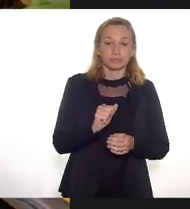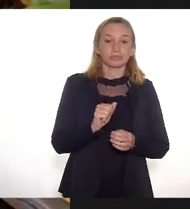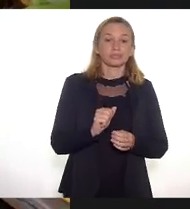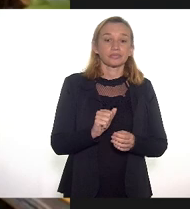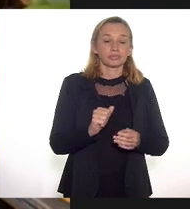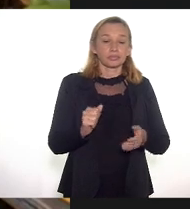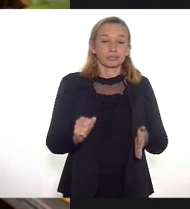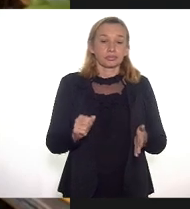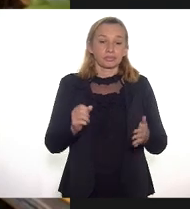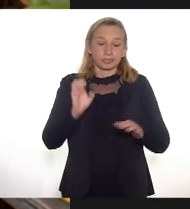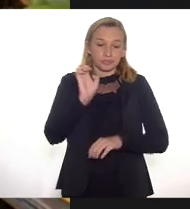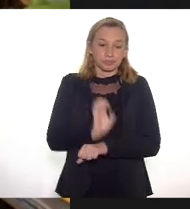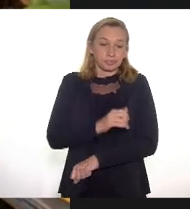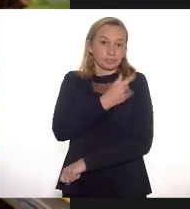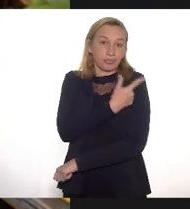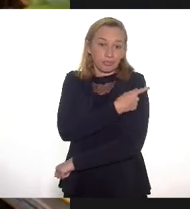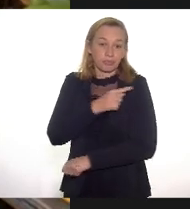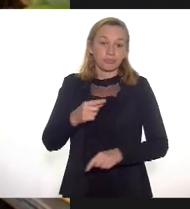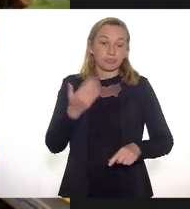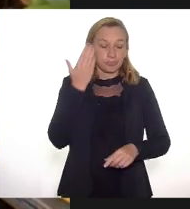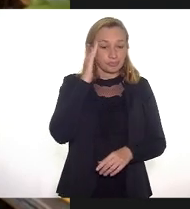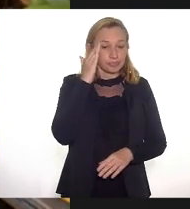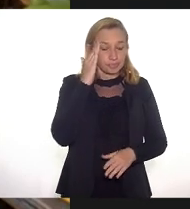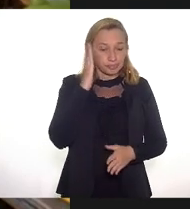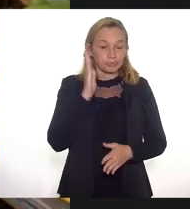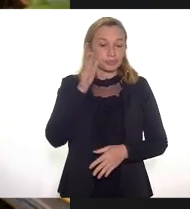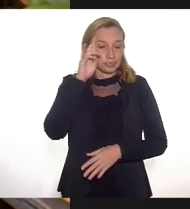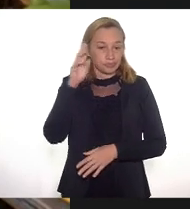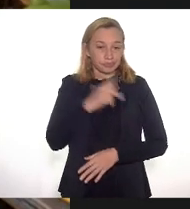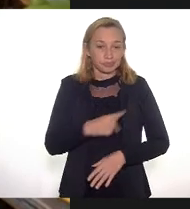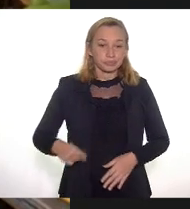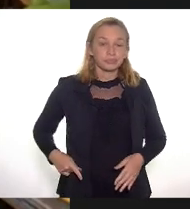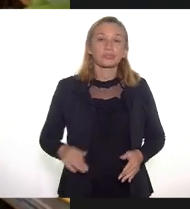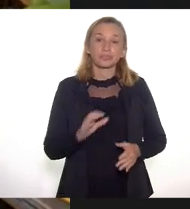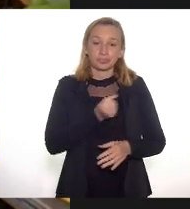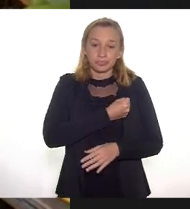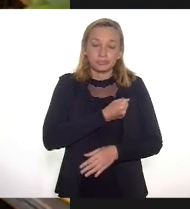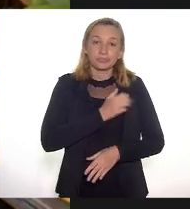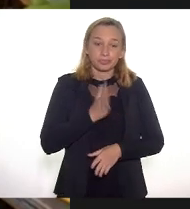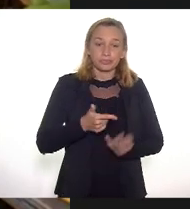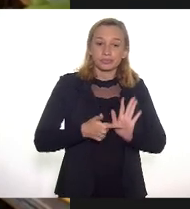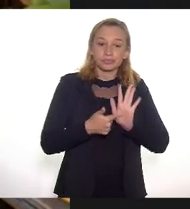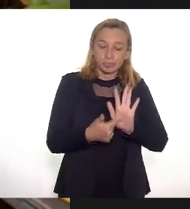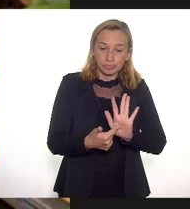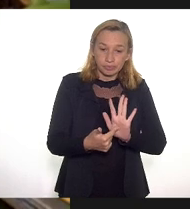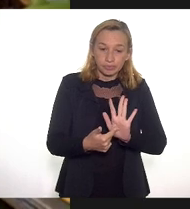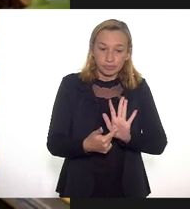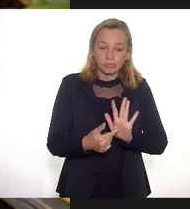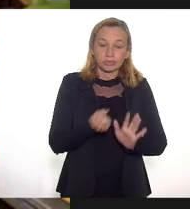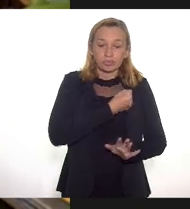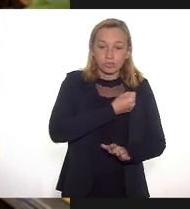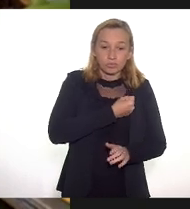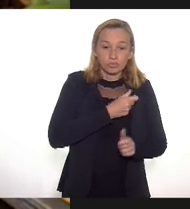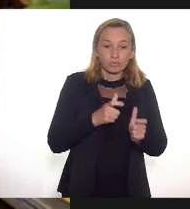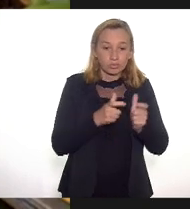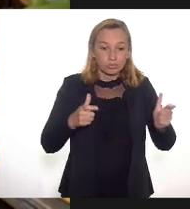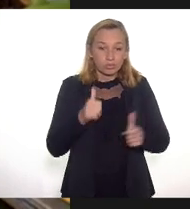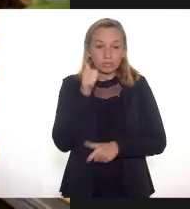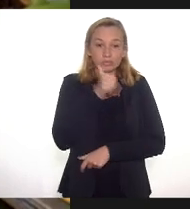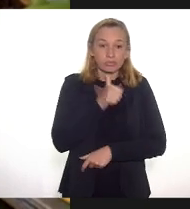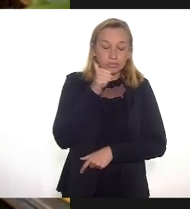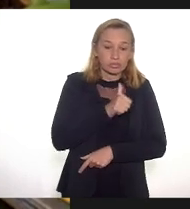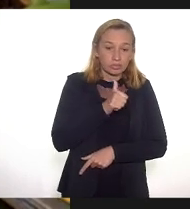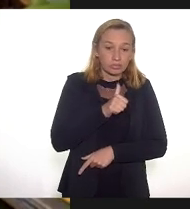porque entendemos, senhor presidente, os dados já demonstram isso, o número elevado de mulheres grávidas